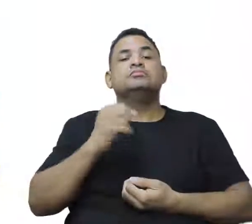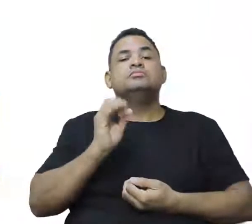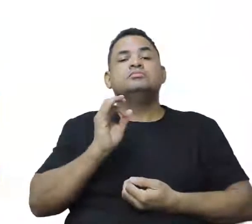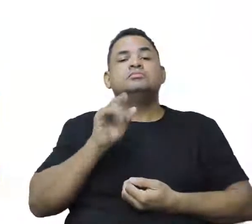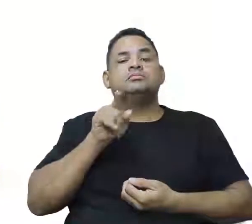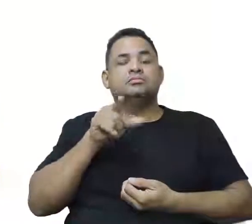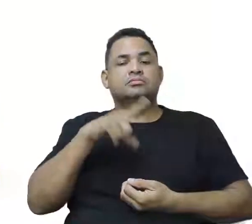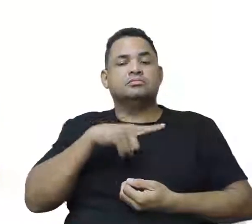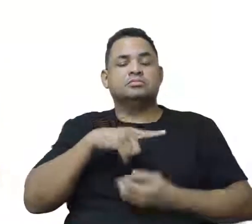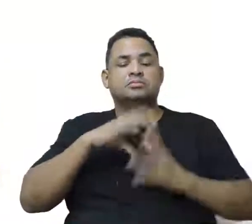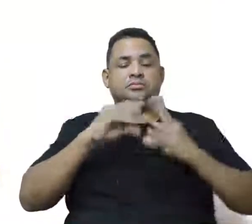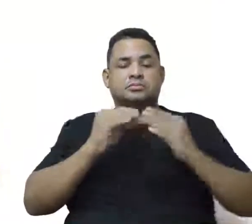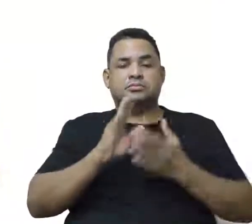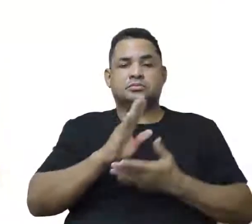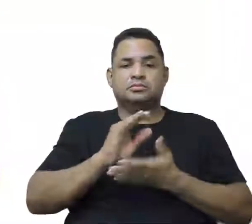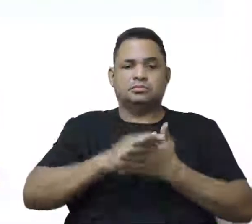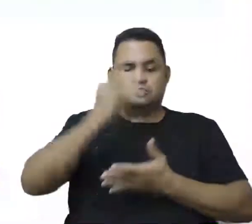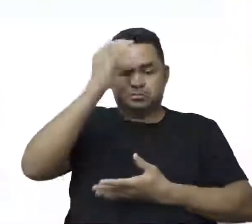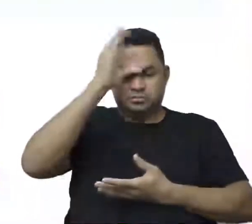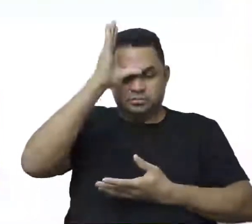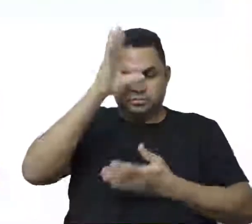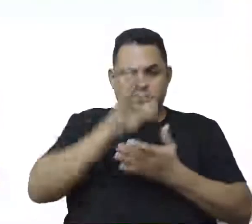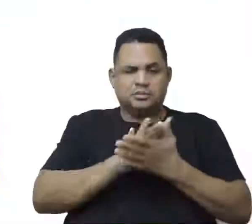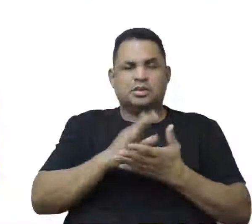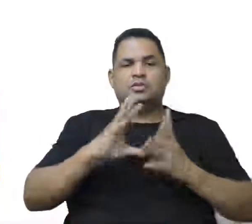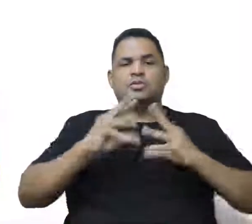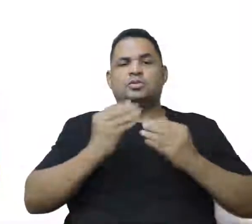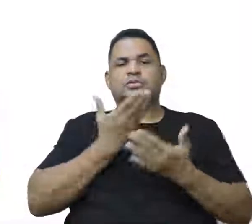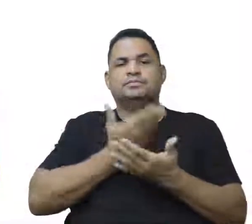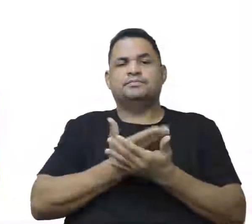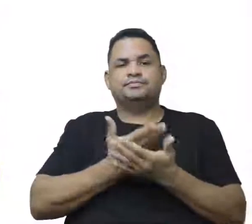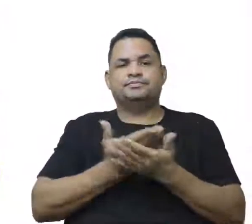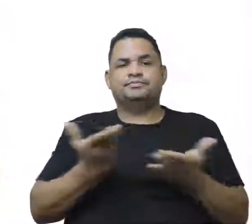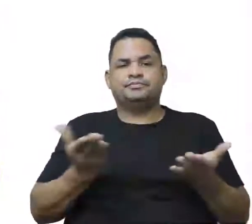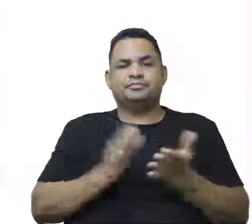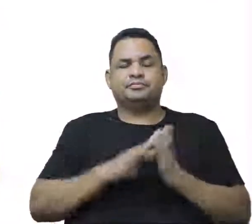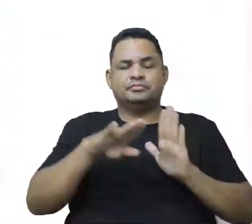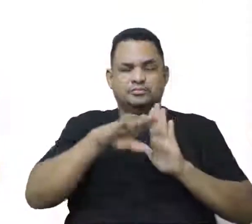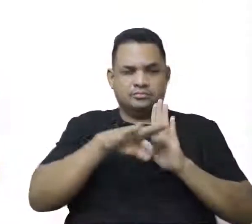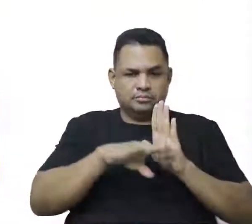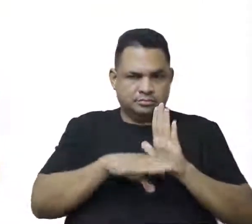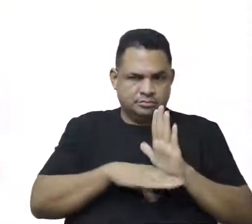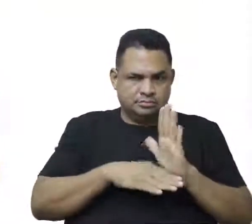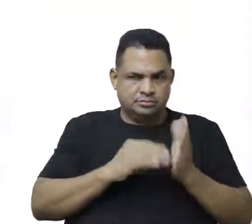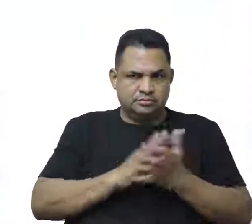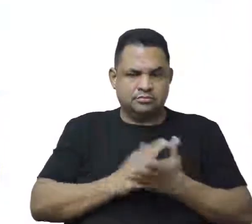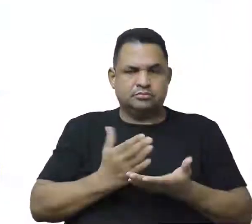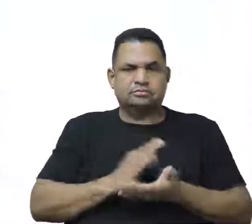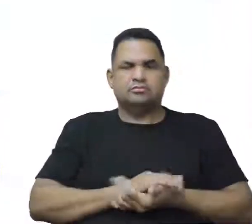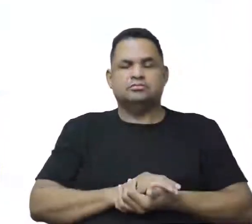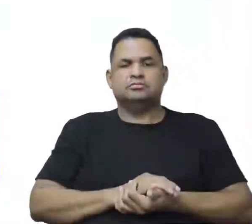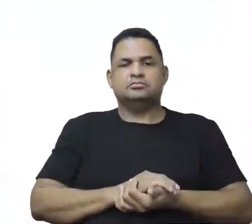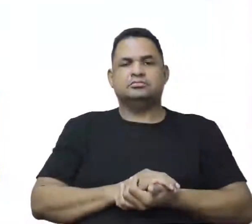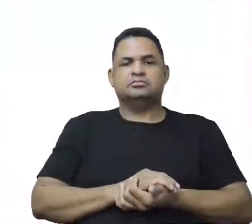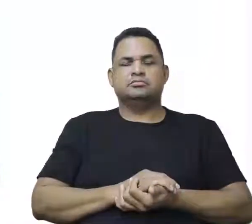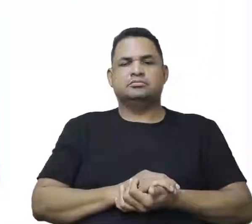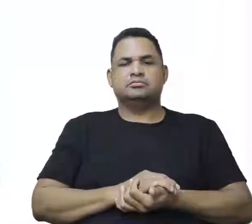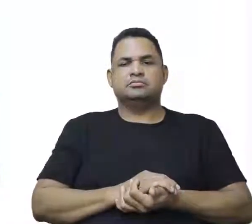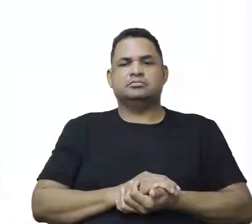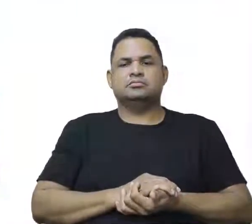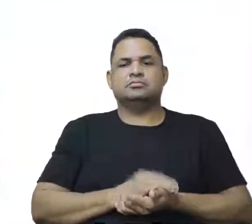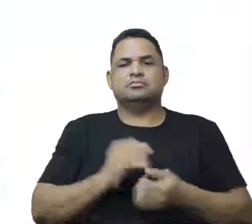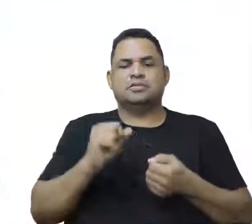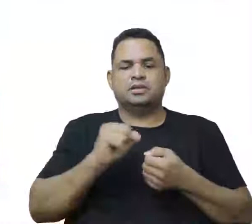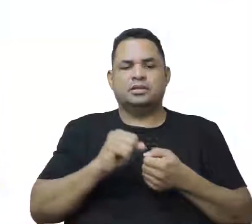todos os conhecimentos, todas as aulas vão contemplar esses tópicos todos. Foi dado todo o subsídio, né, prof? Exato. Foi feito